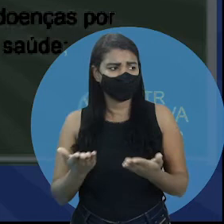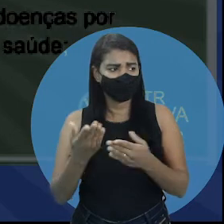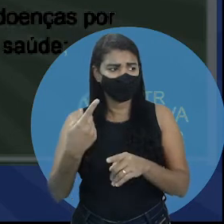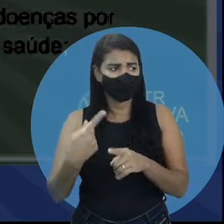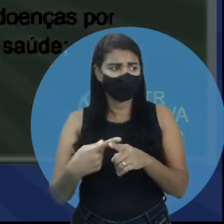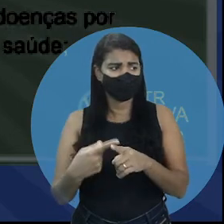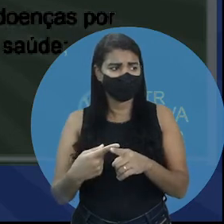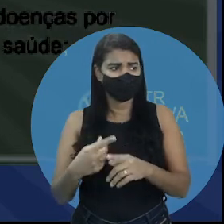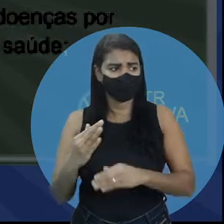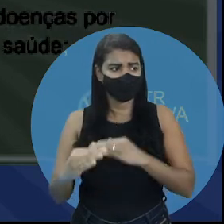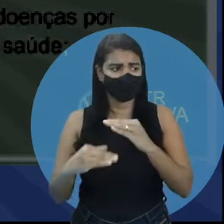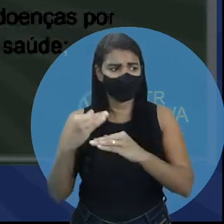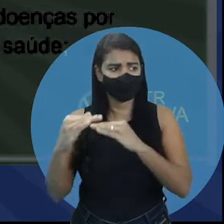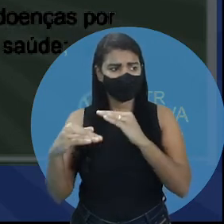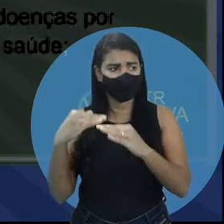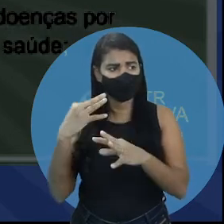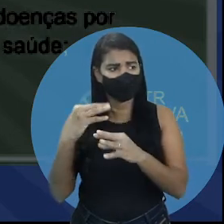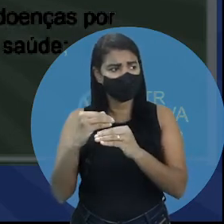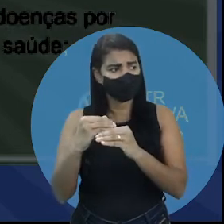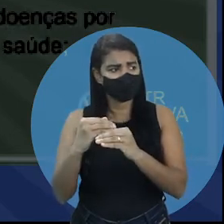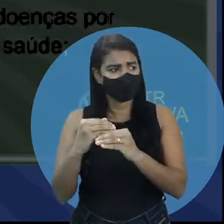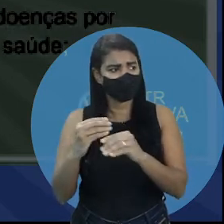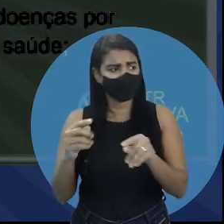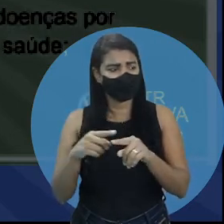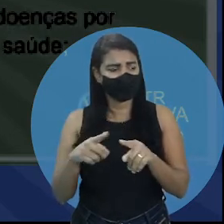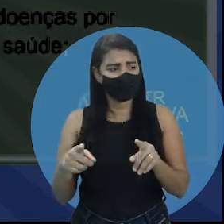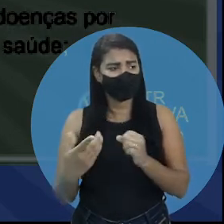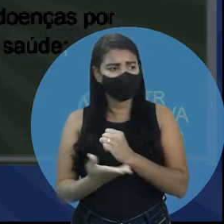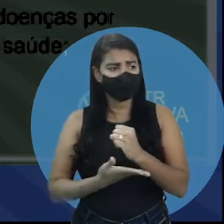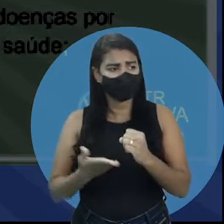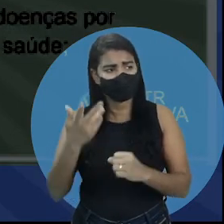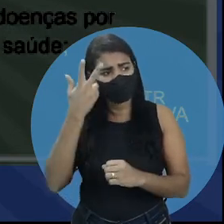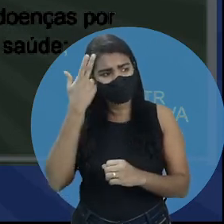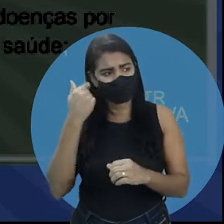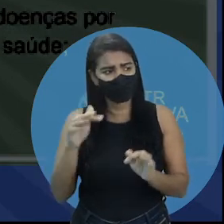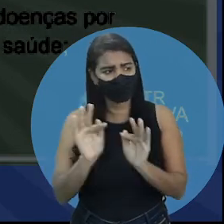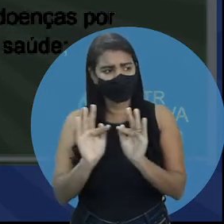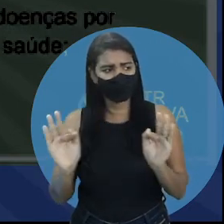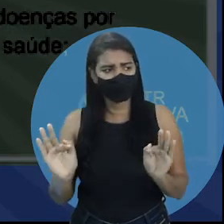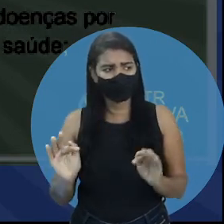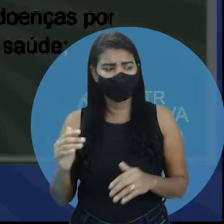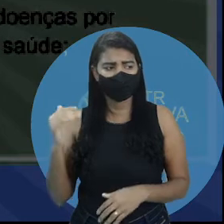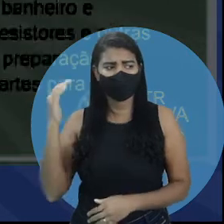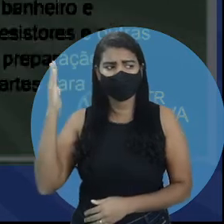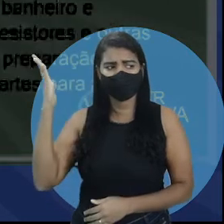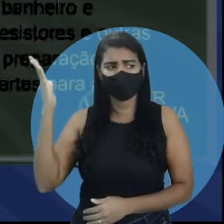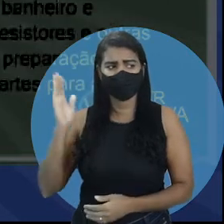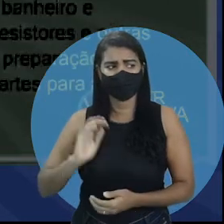em desenvolvimento, mas ele vai ter basicamente as mesmas funções. Pode passar o slide.